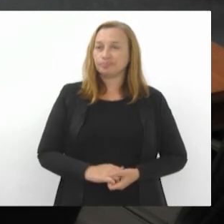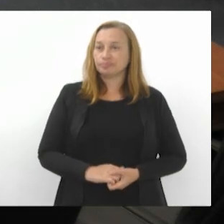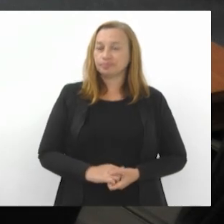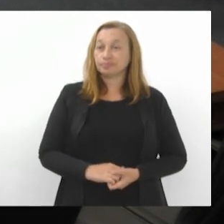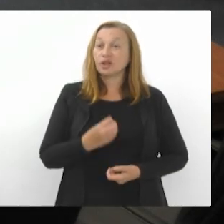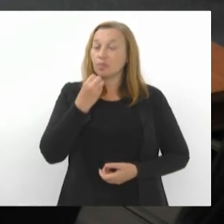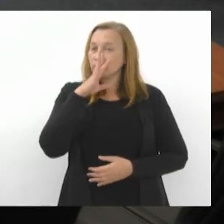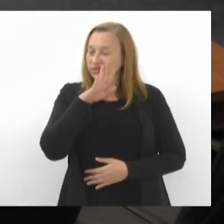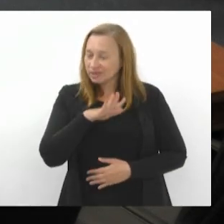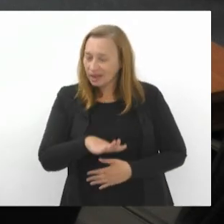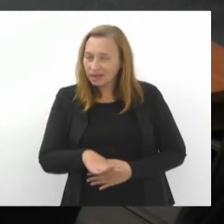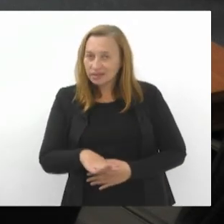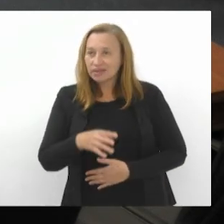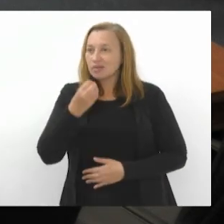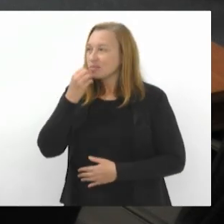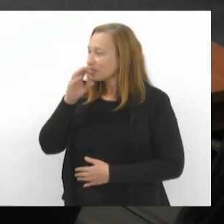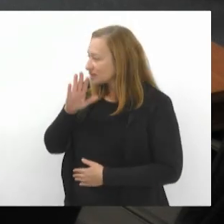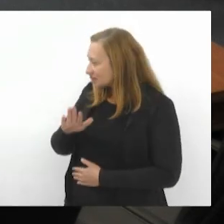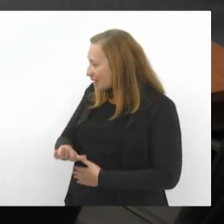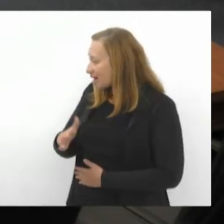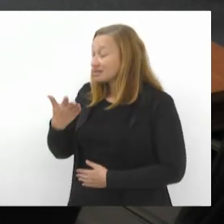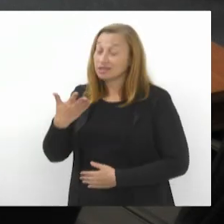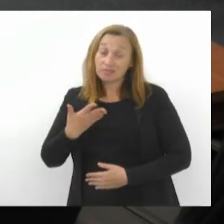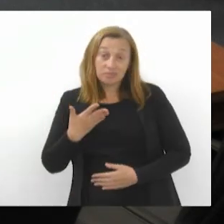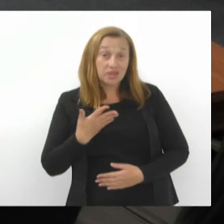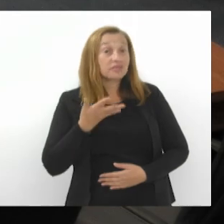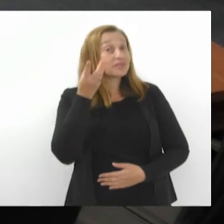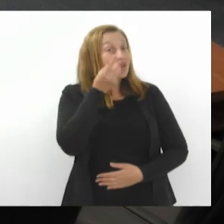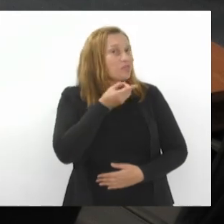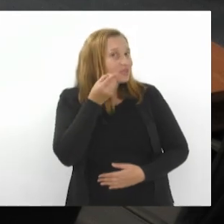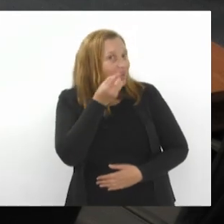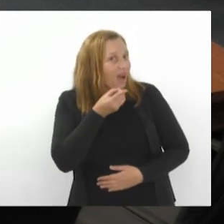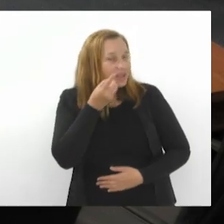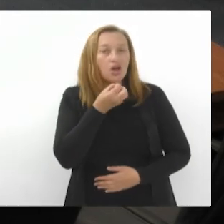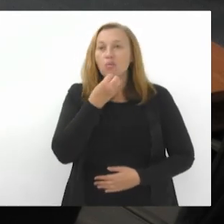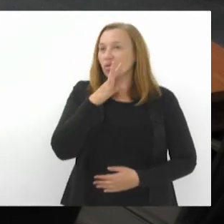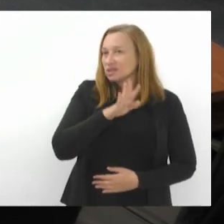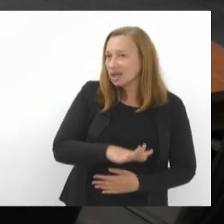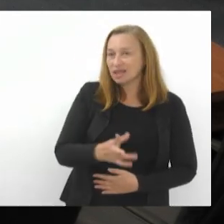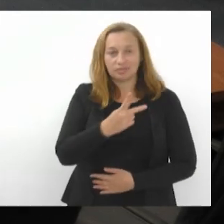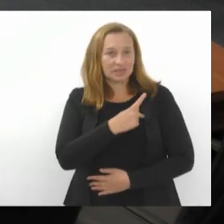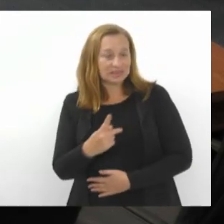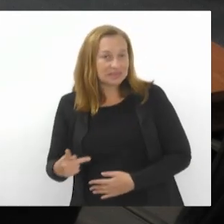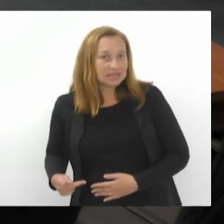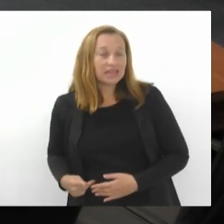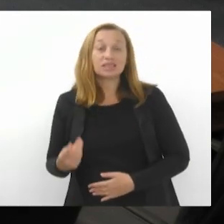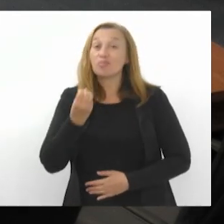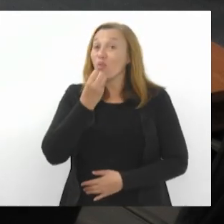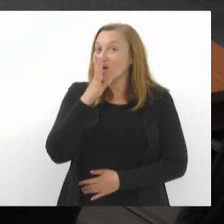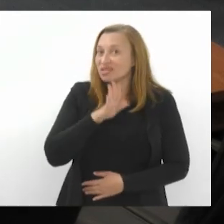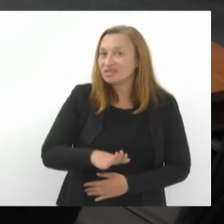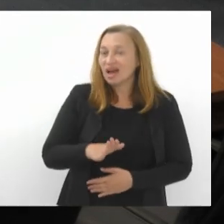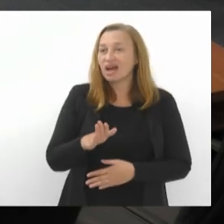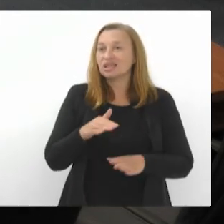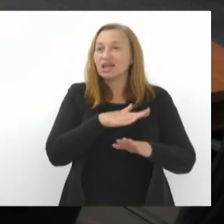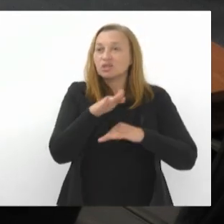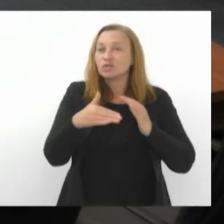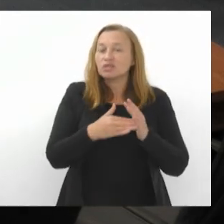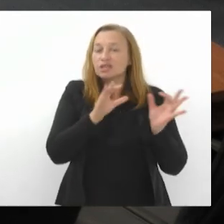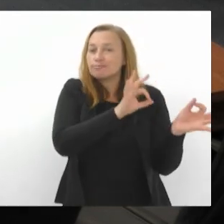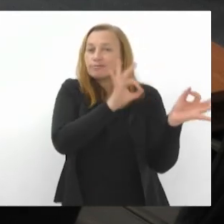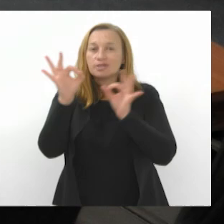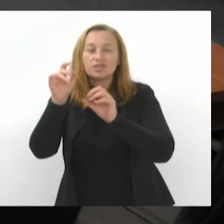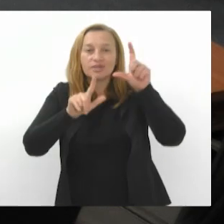Boa tarde, nobres colegas, deputados e deputadas, boa tarde, presidente, boa tarde, pessoas que nos assistem pela